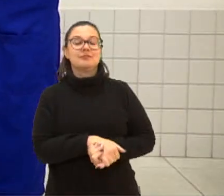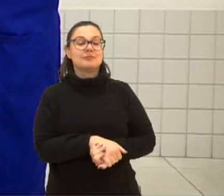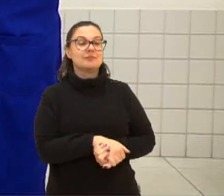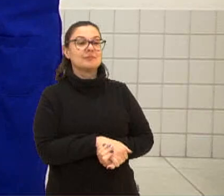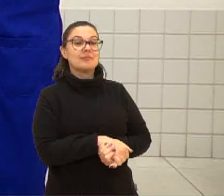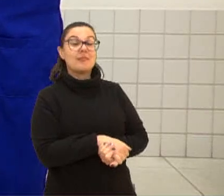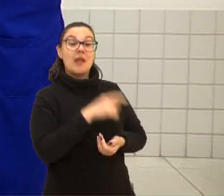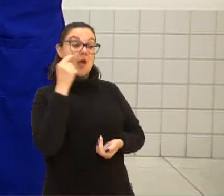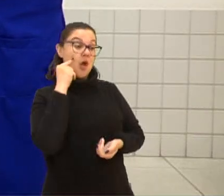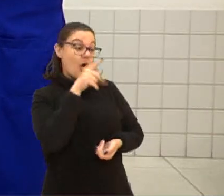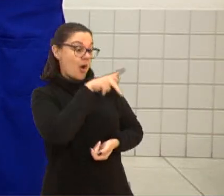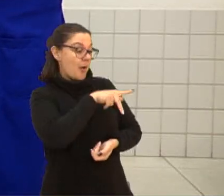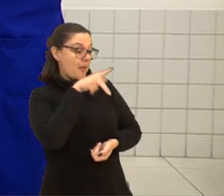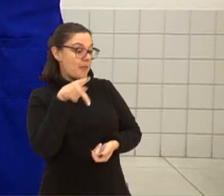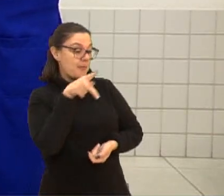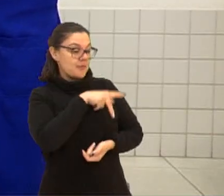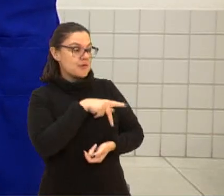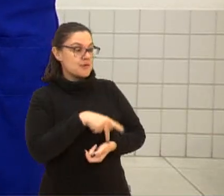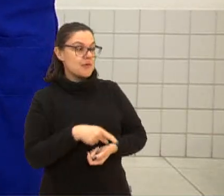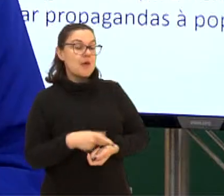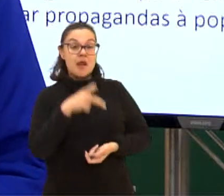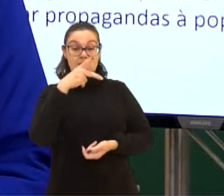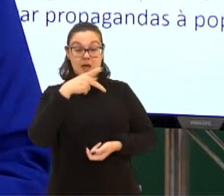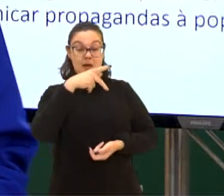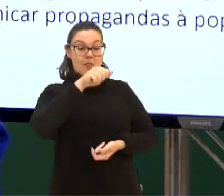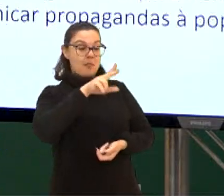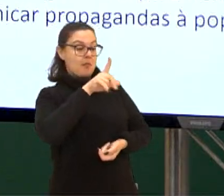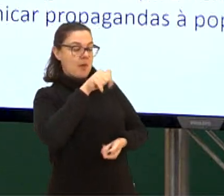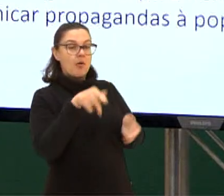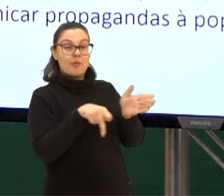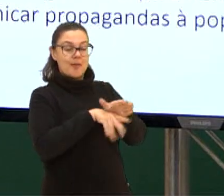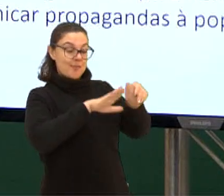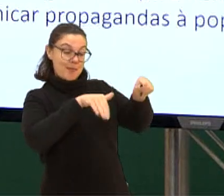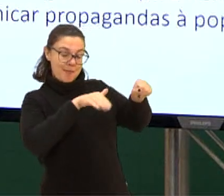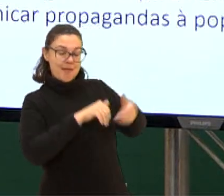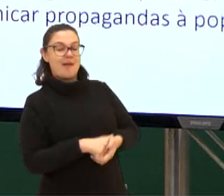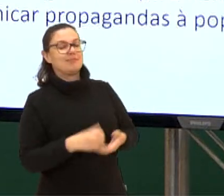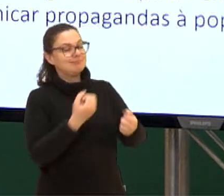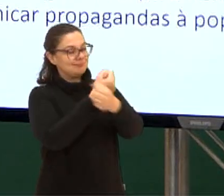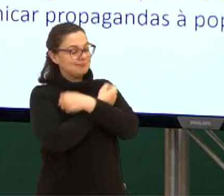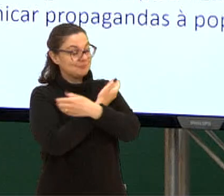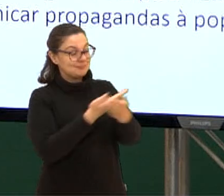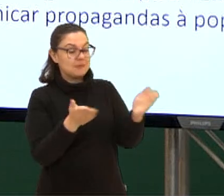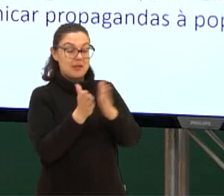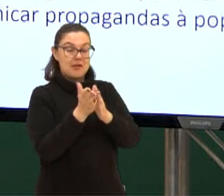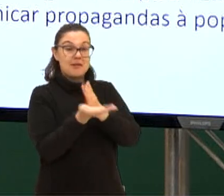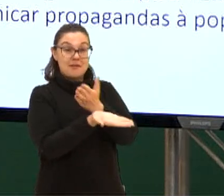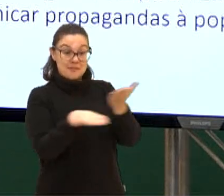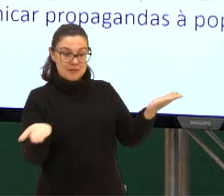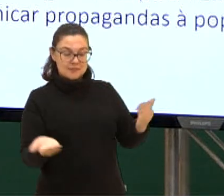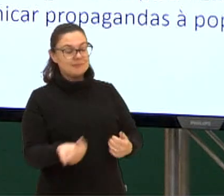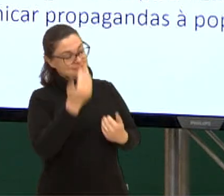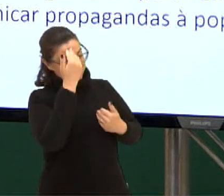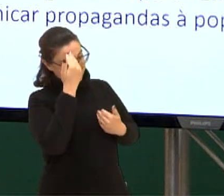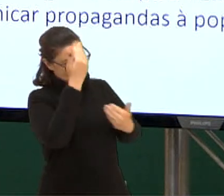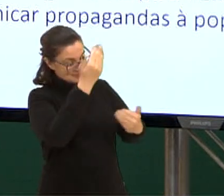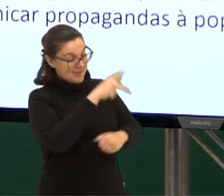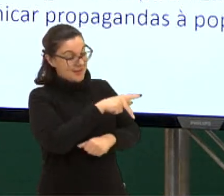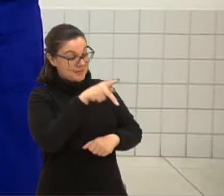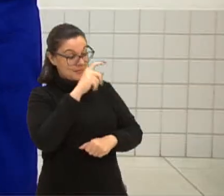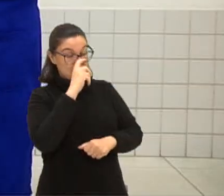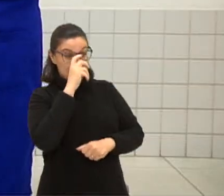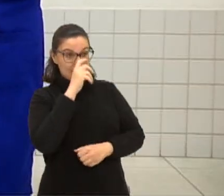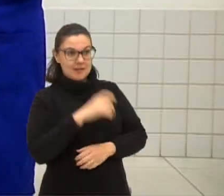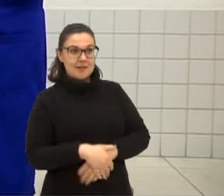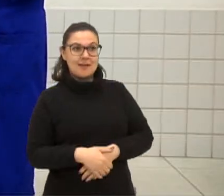lá. Aqui, a professora Paula Reis, de Matinhos, no nosso litoral, mandando um abraço e um parabéns. Muito obrigado, prof.